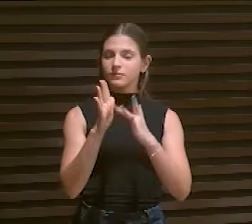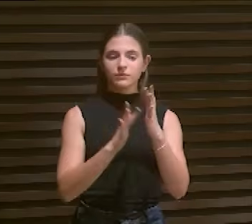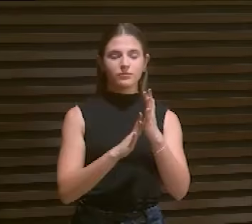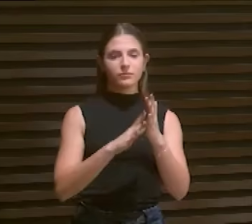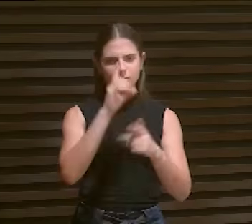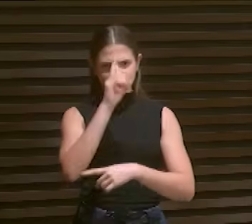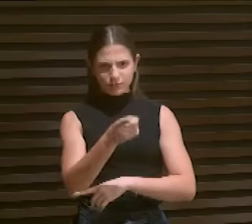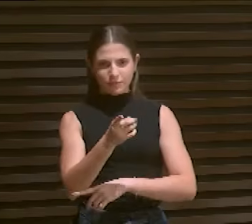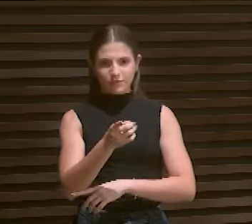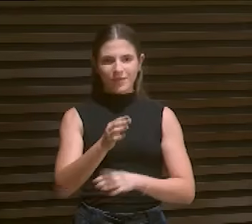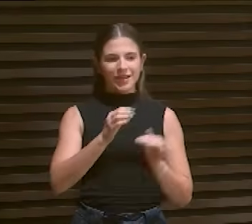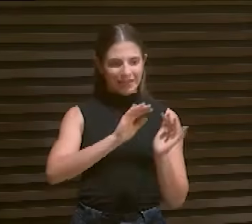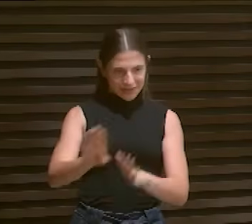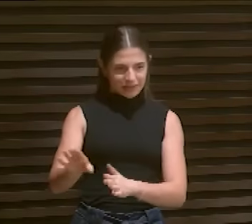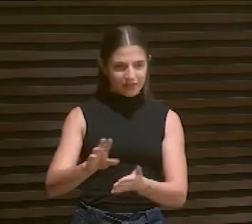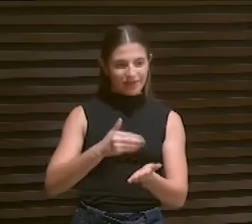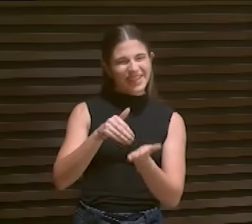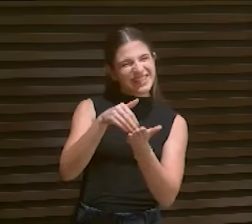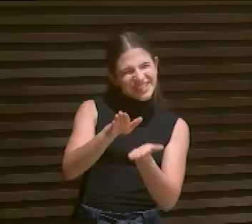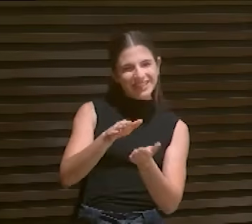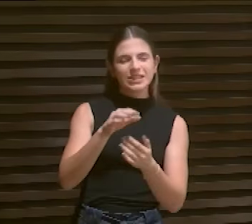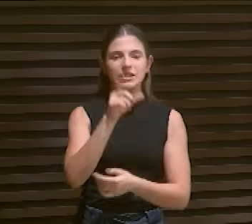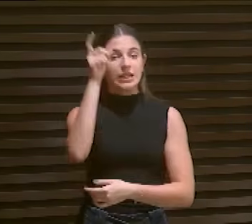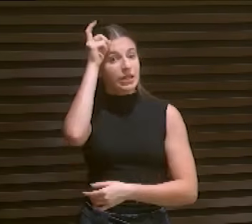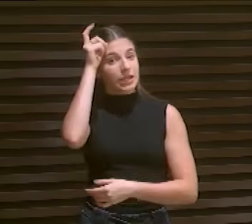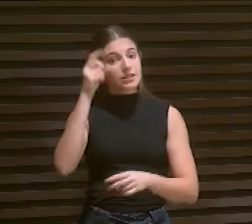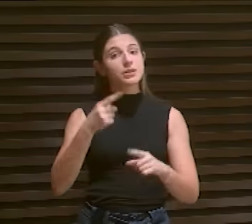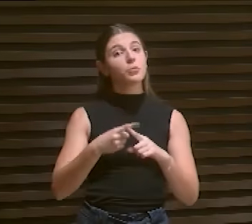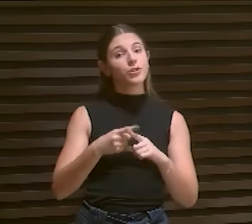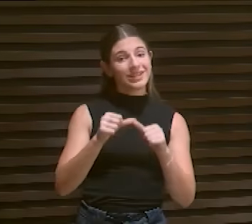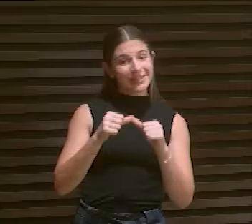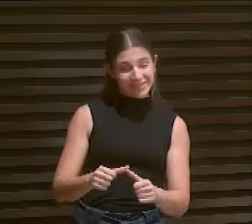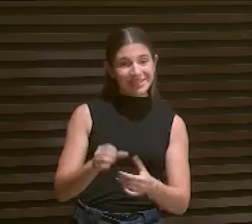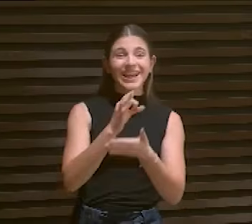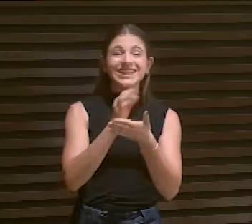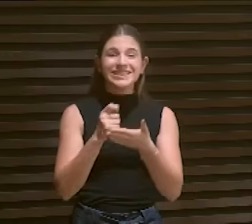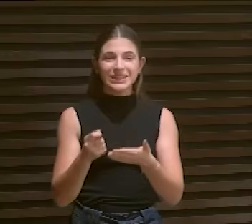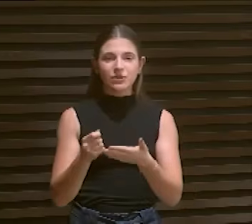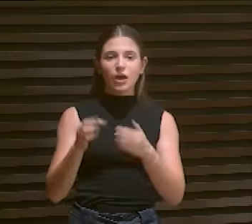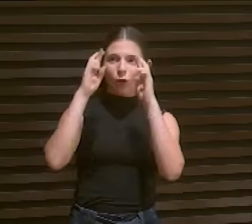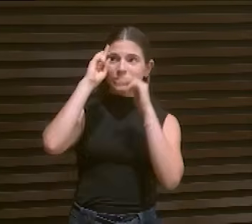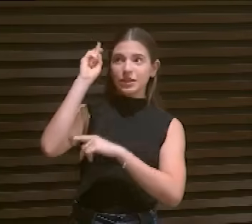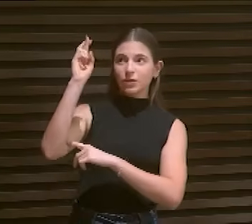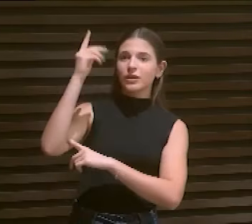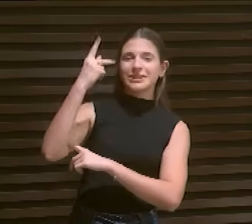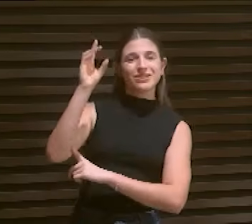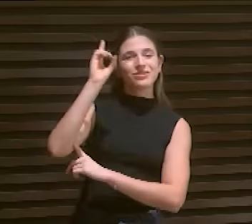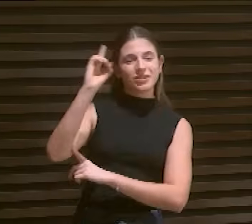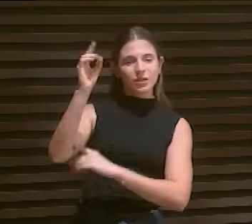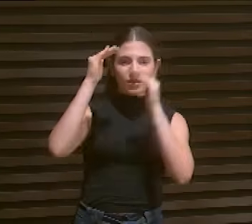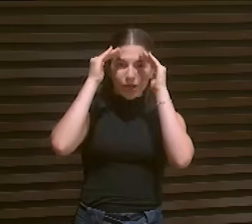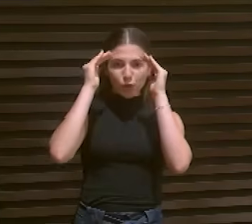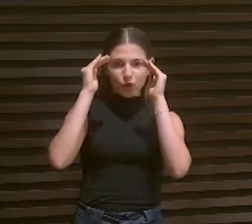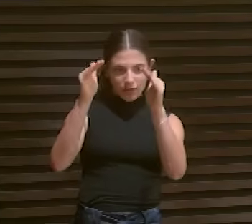retira-te, Satanás, porque está escrito: ao Senhor teu Deus adorarás, e só a Ele darás